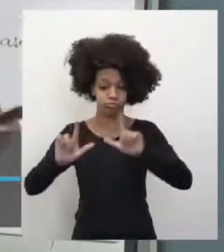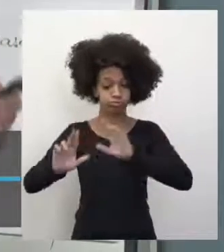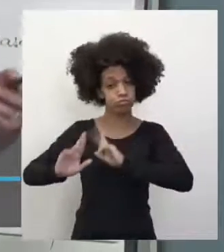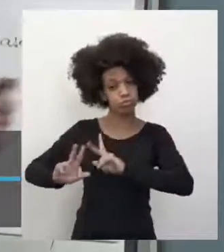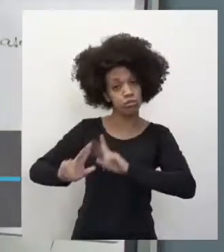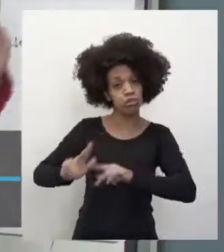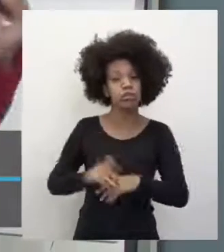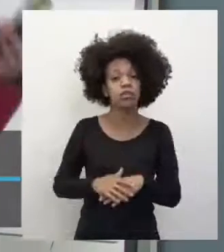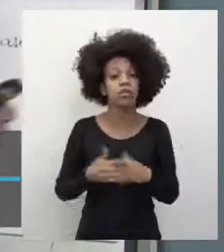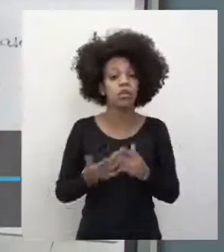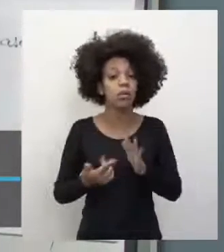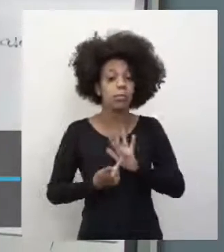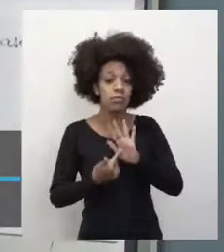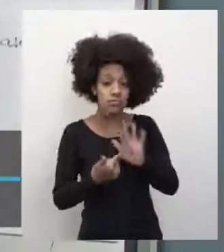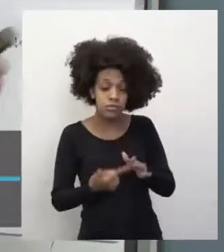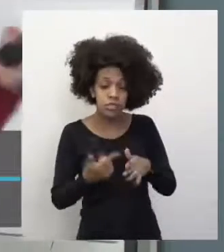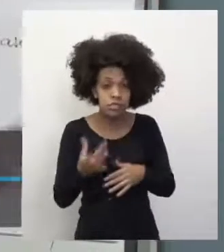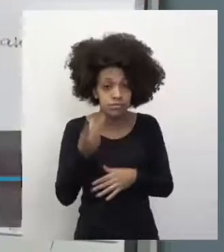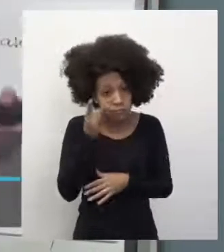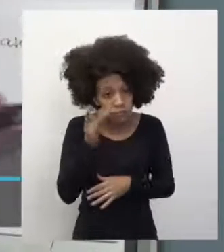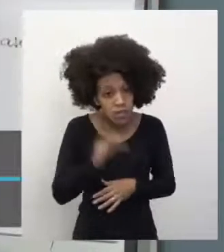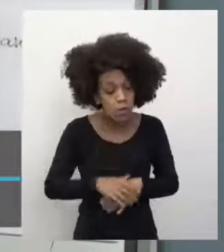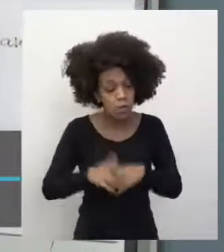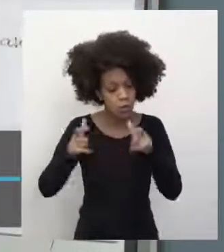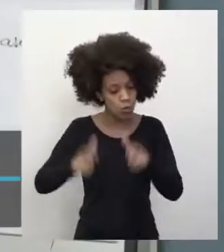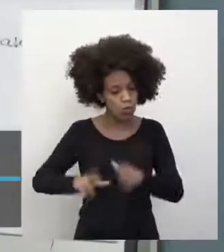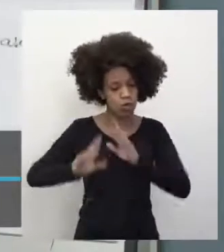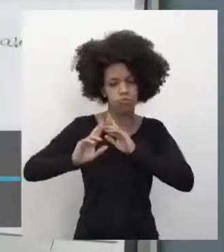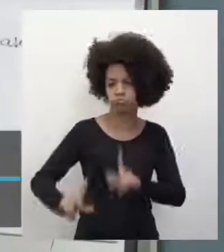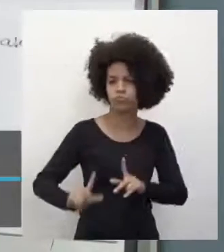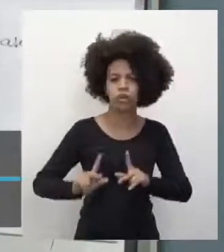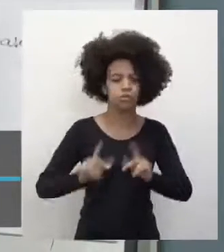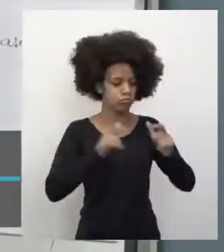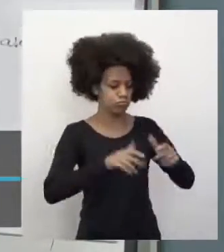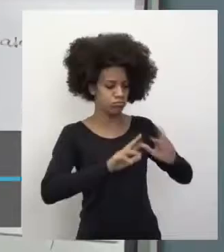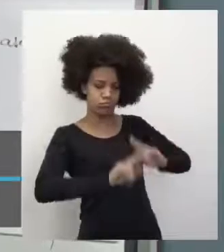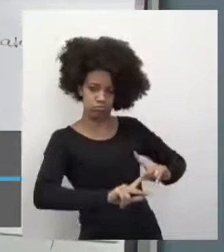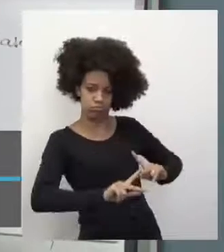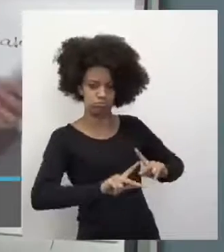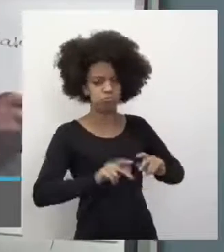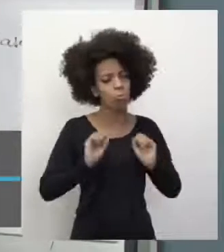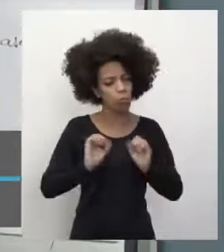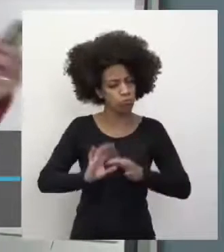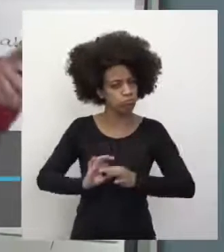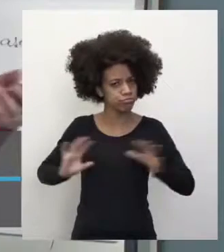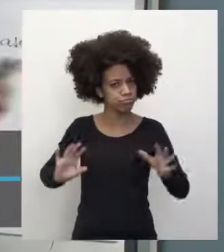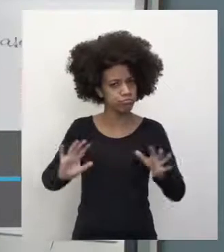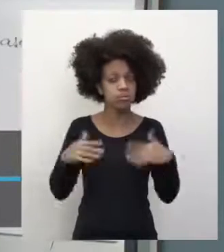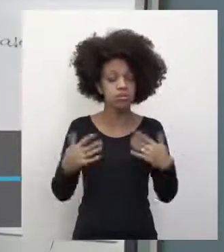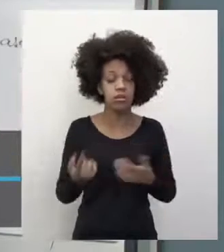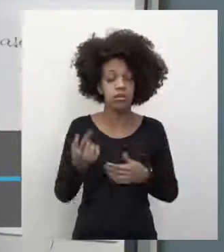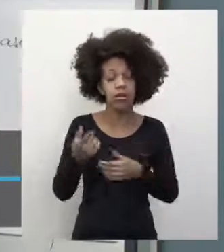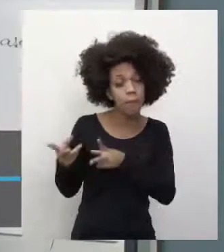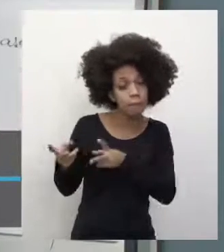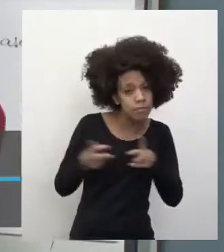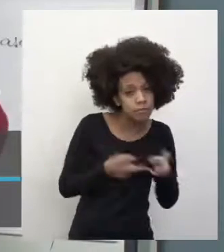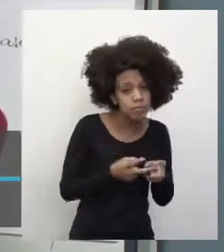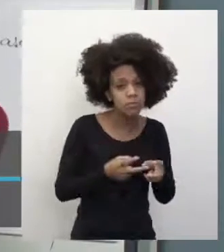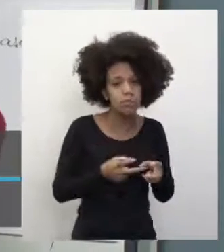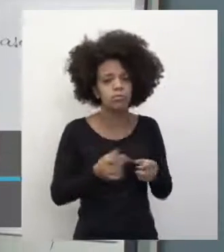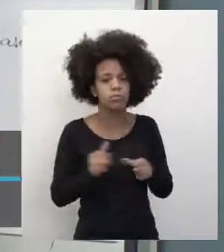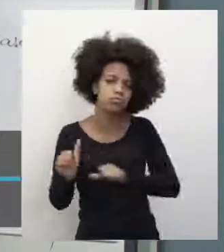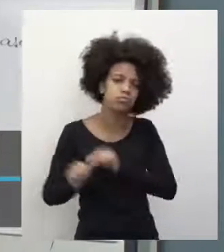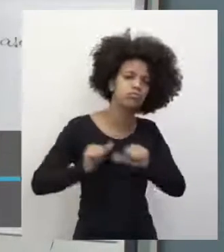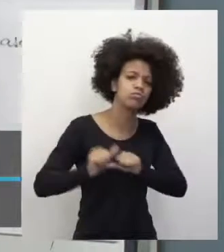mostrando que se está em um local totalmente diferente um do outro, tá certo? Então, a gente vê essas rupturas aí, e